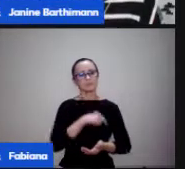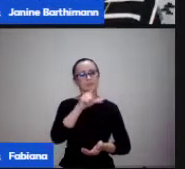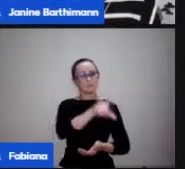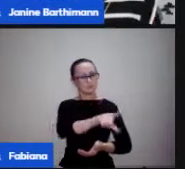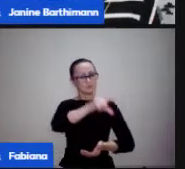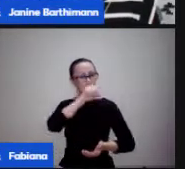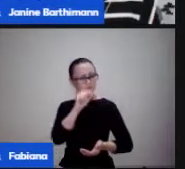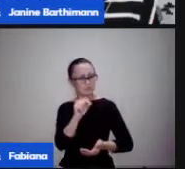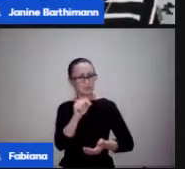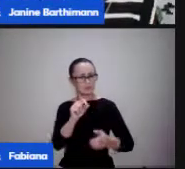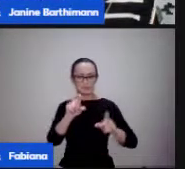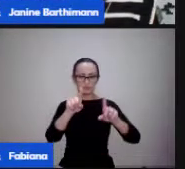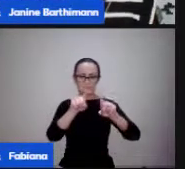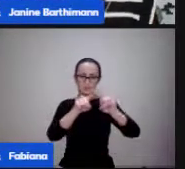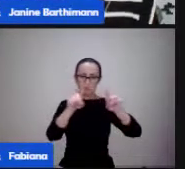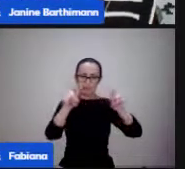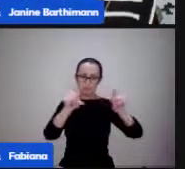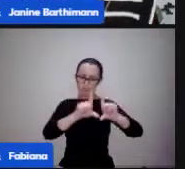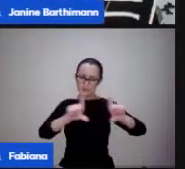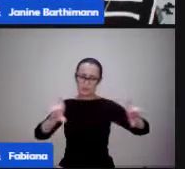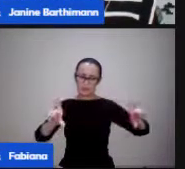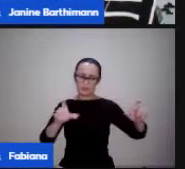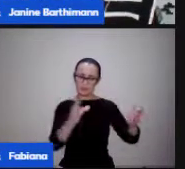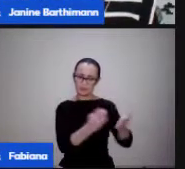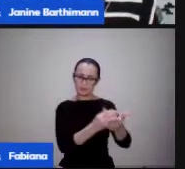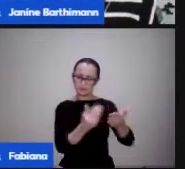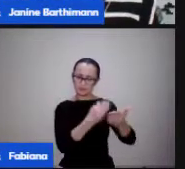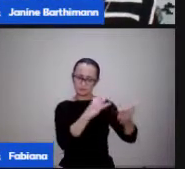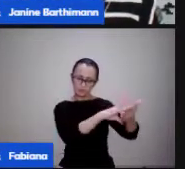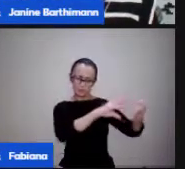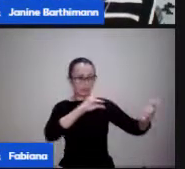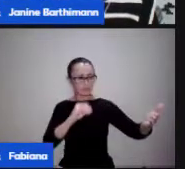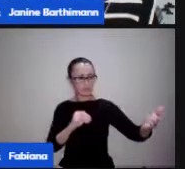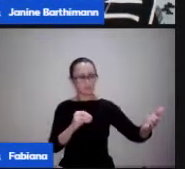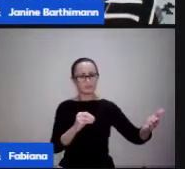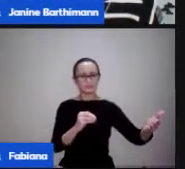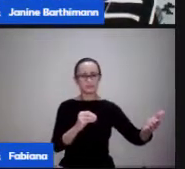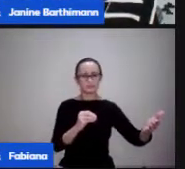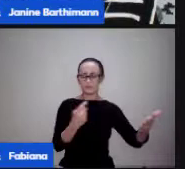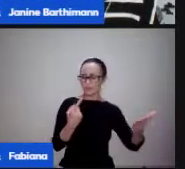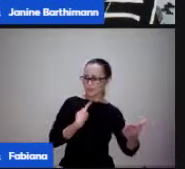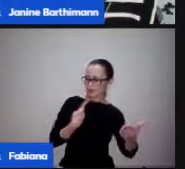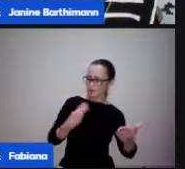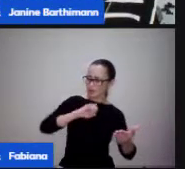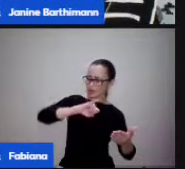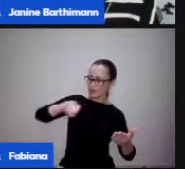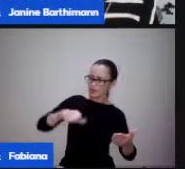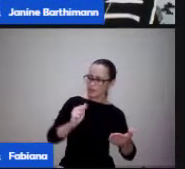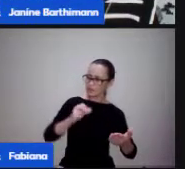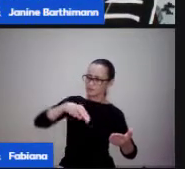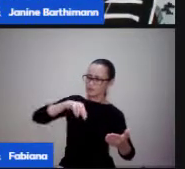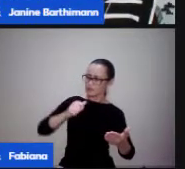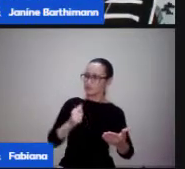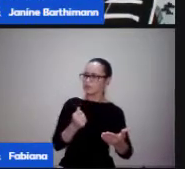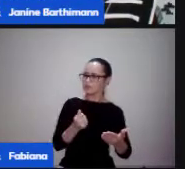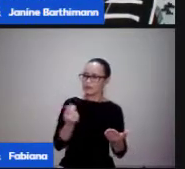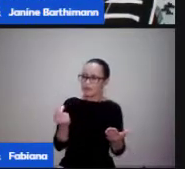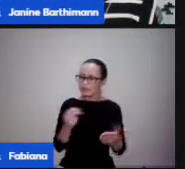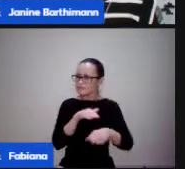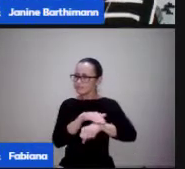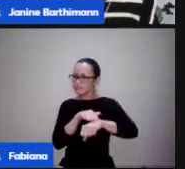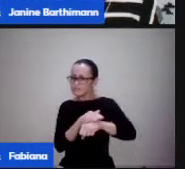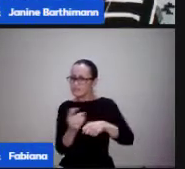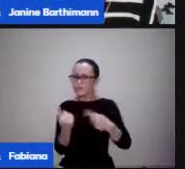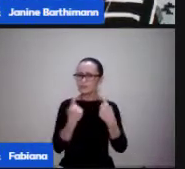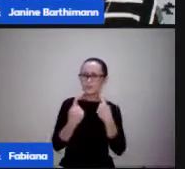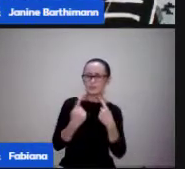esse pedacinho, esse trecho do livro, eu e a Janine ficamos conversando se, de repente, essas palavras que estão aí,